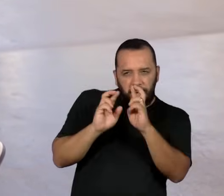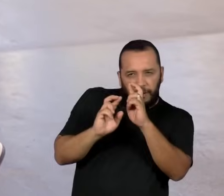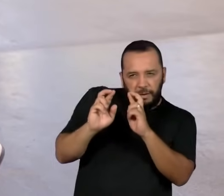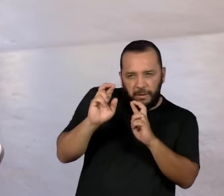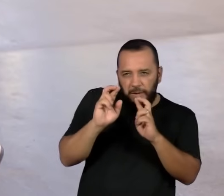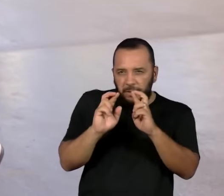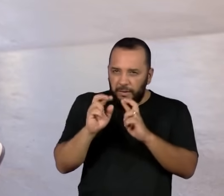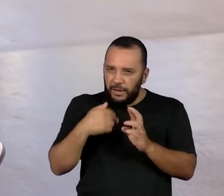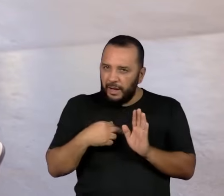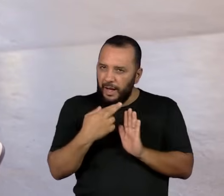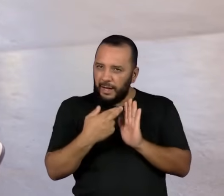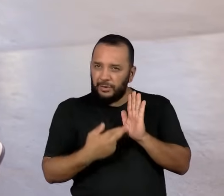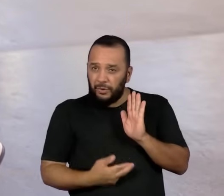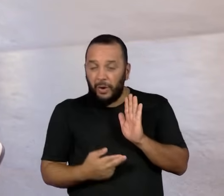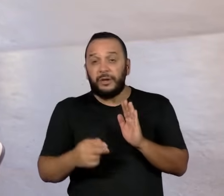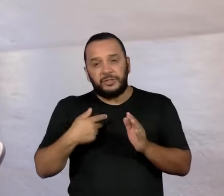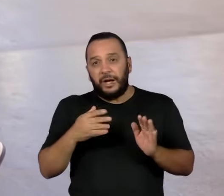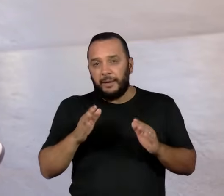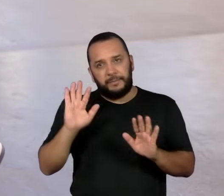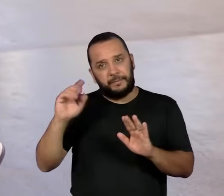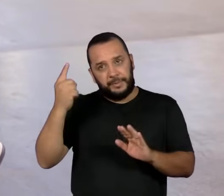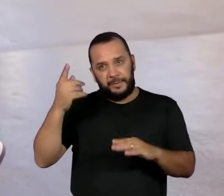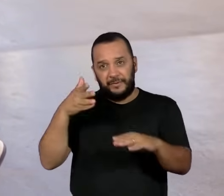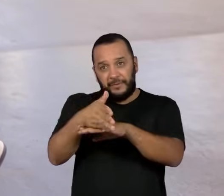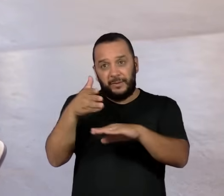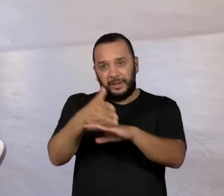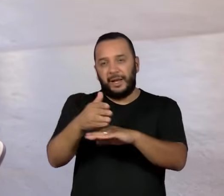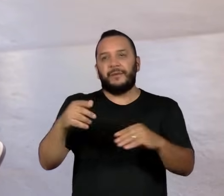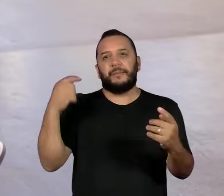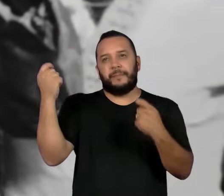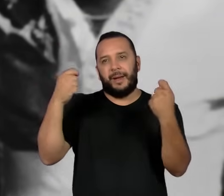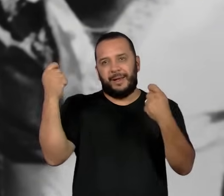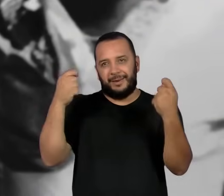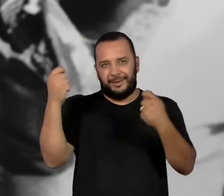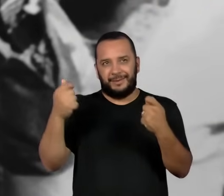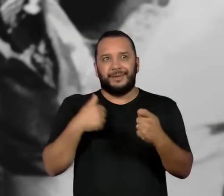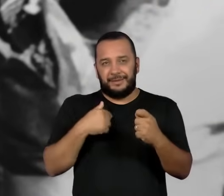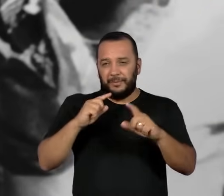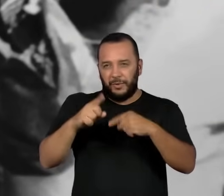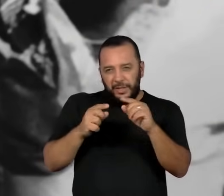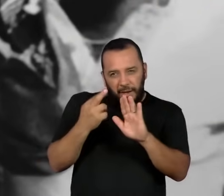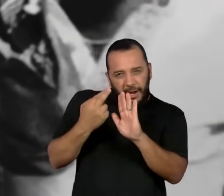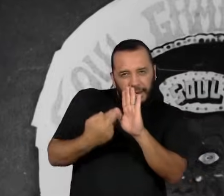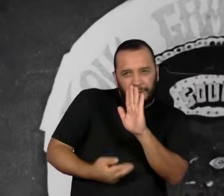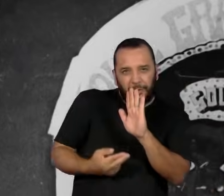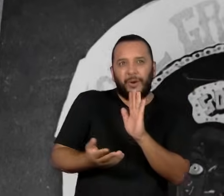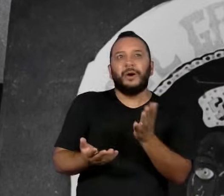e faziam relatórios, né? Esses relatórios foram revelados pela Comissão da Verdade.